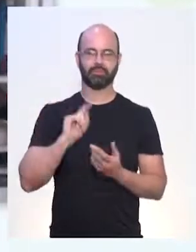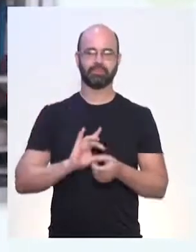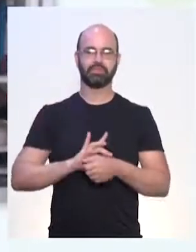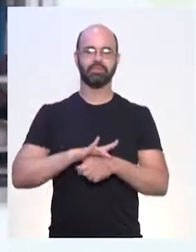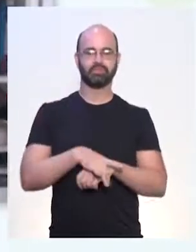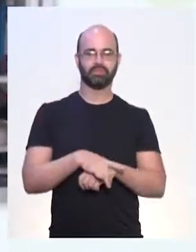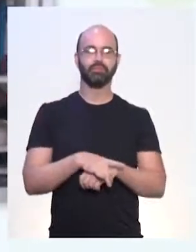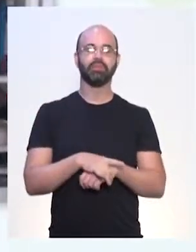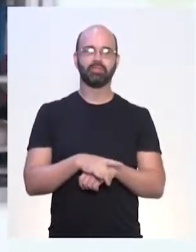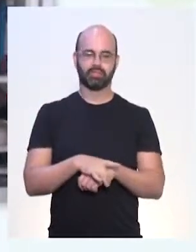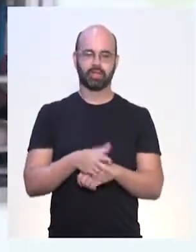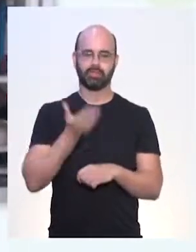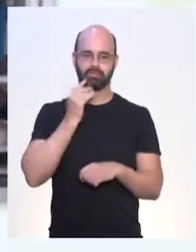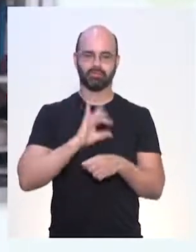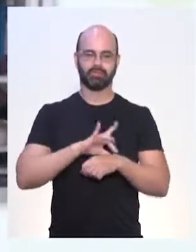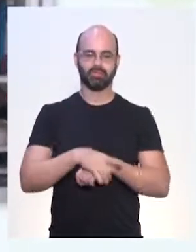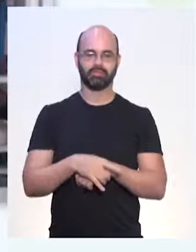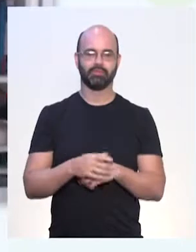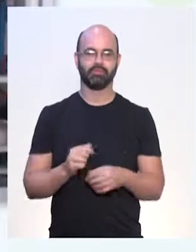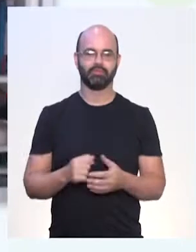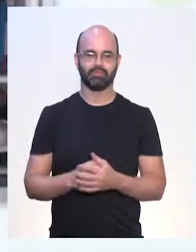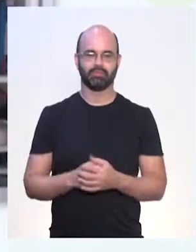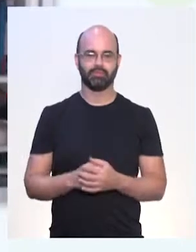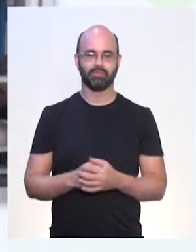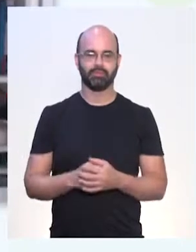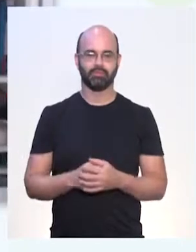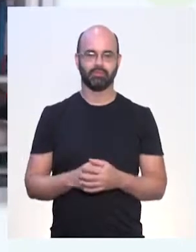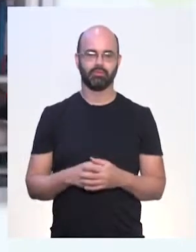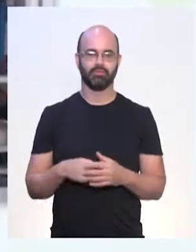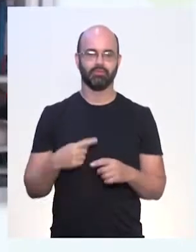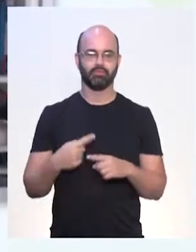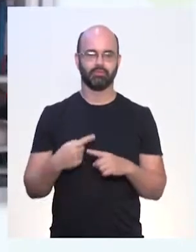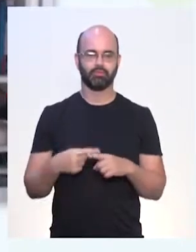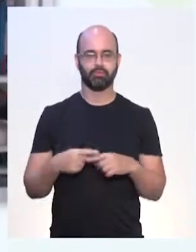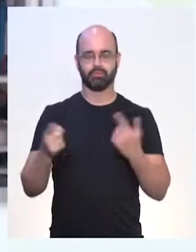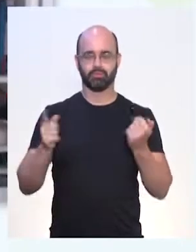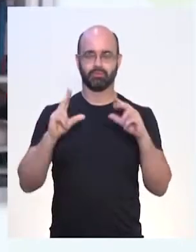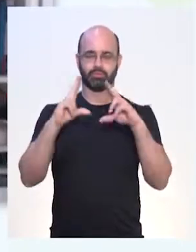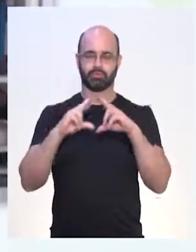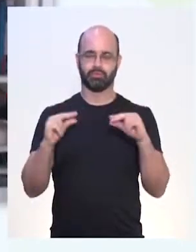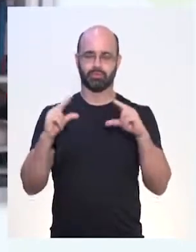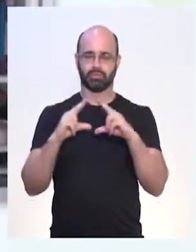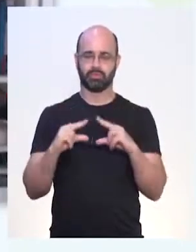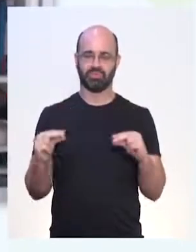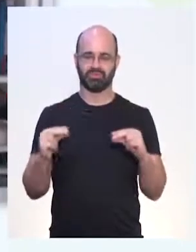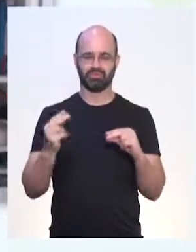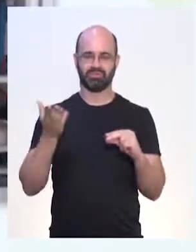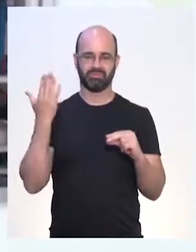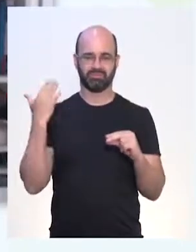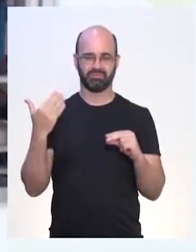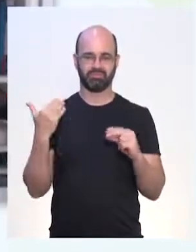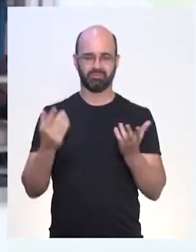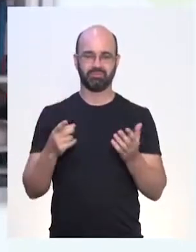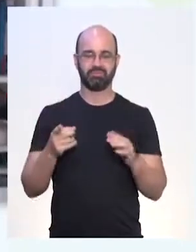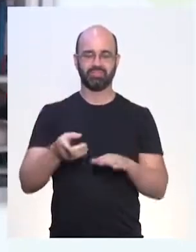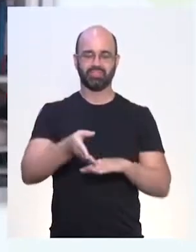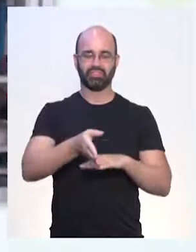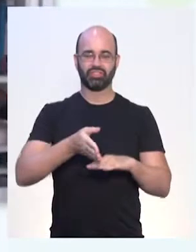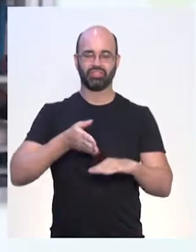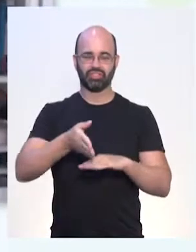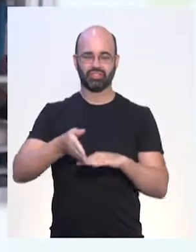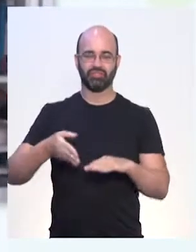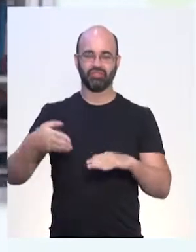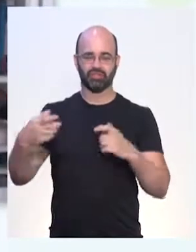alimentar. Com a desvalorização da lira, o Líbano estava com uma escassez de divisas para